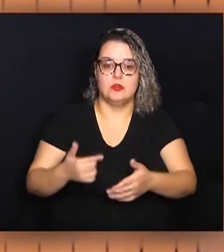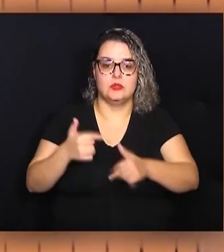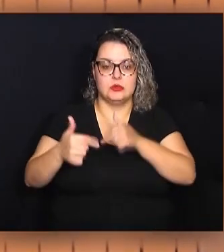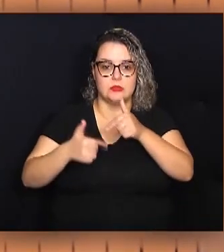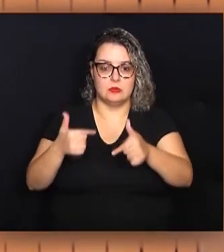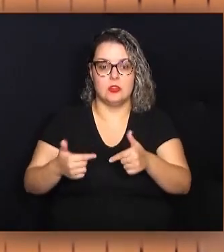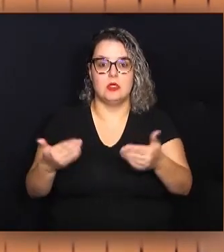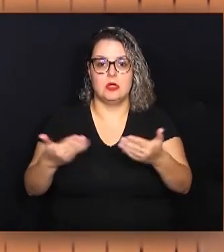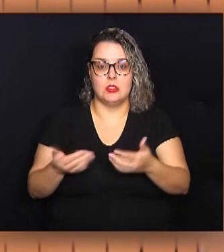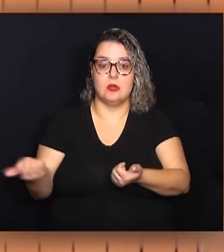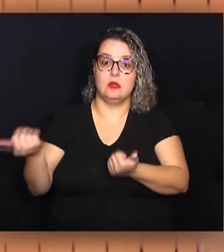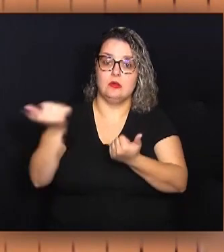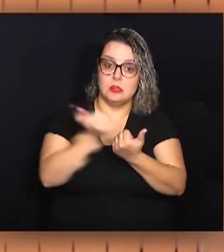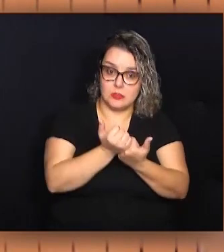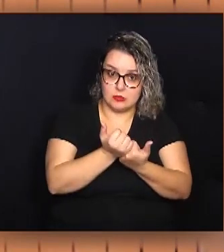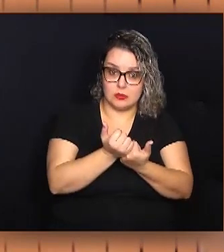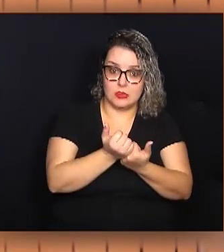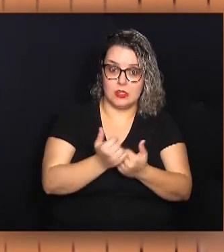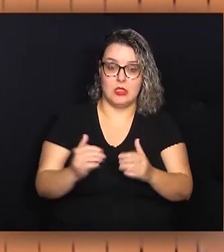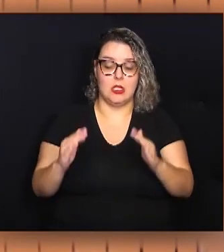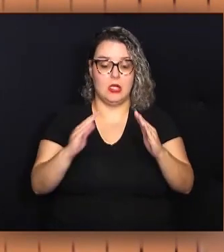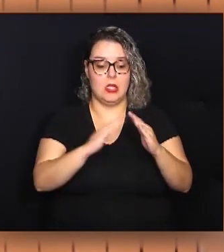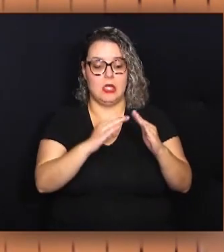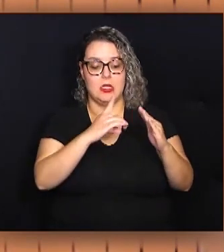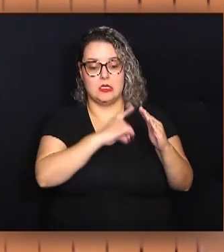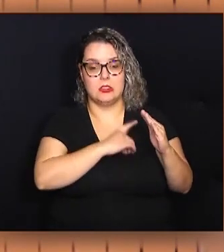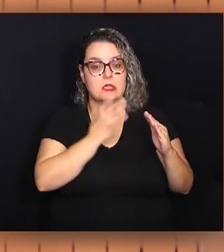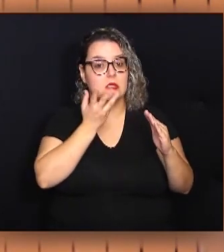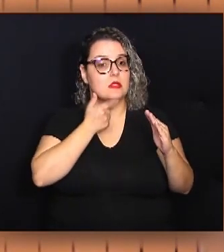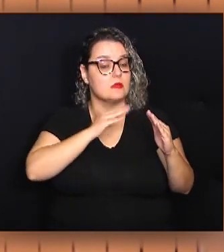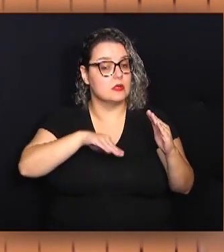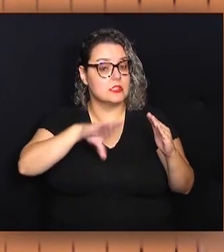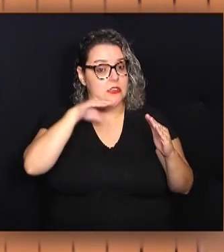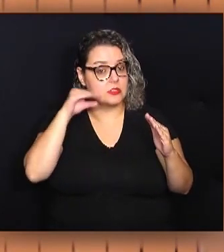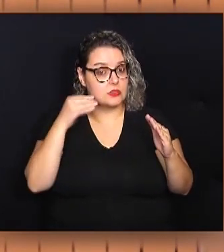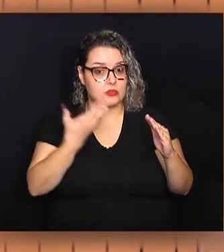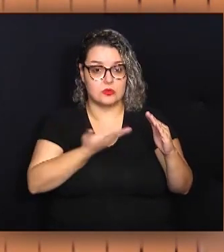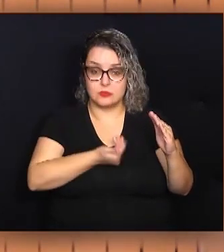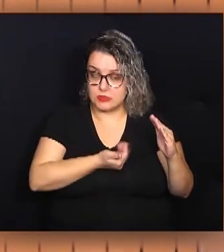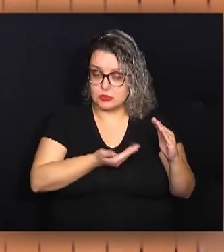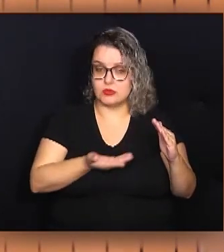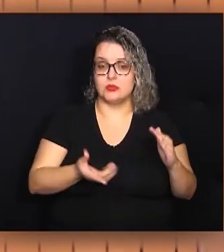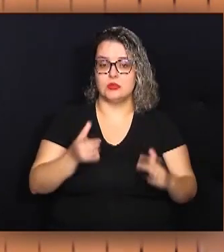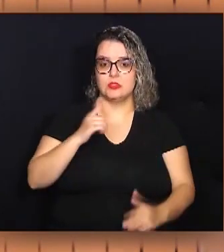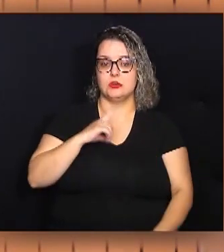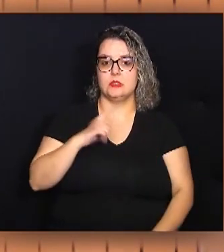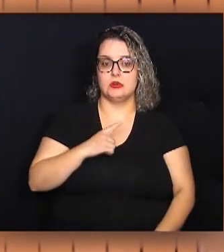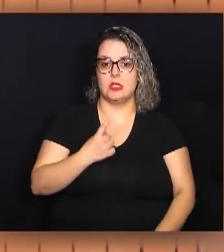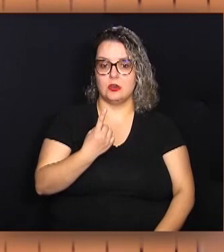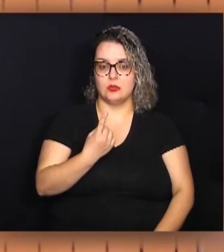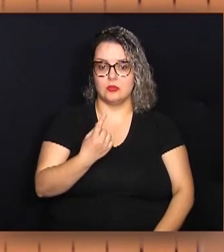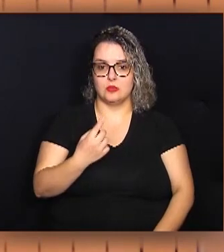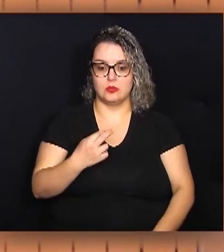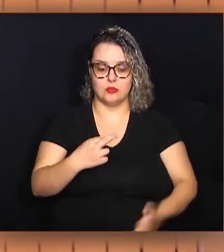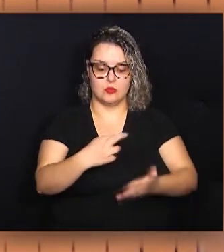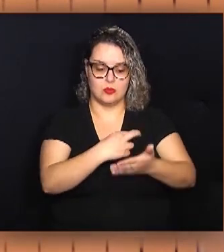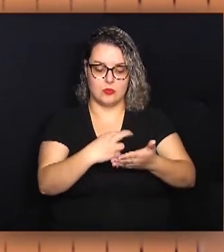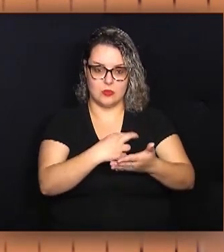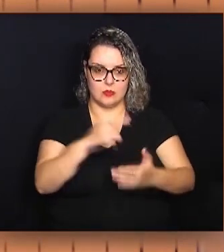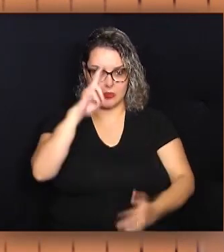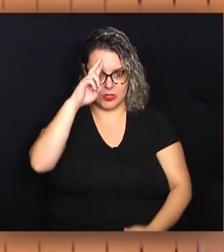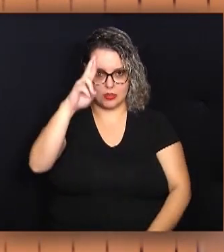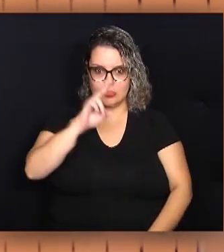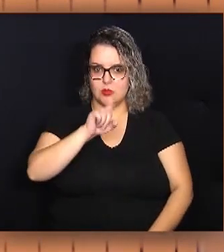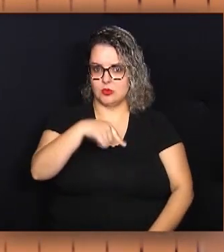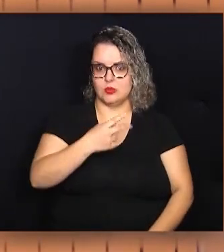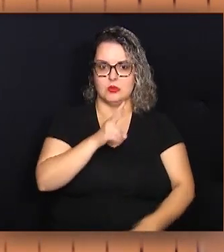foi reposto. A Delegacia da Infância e Juventude, por exemplo, são um investigador-chefe e outros que